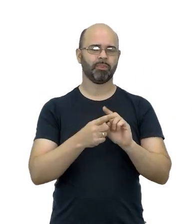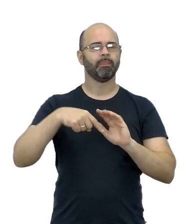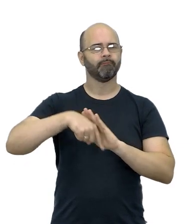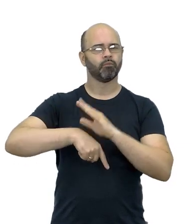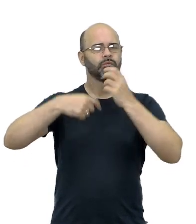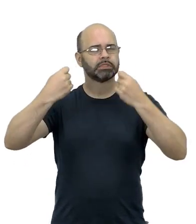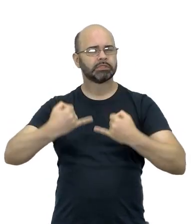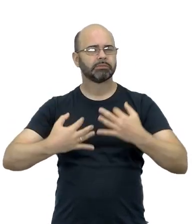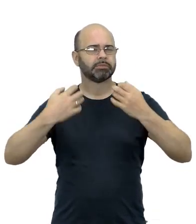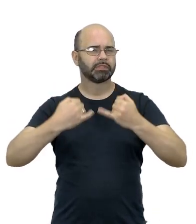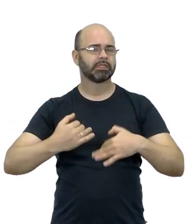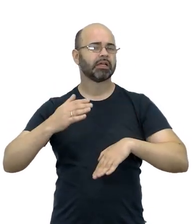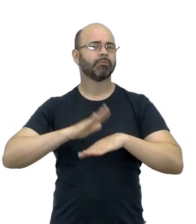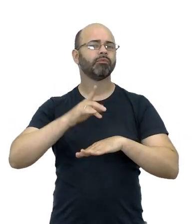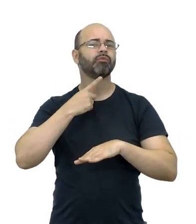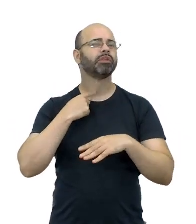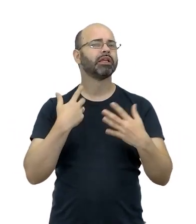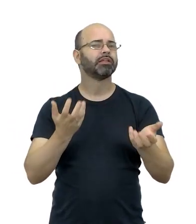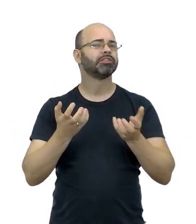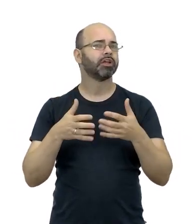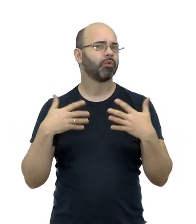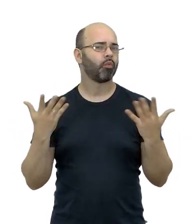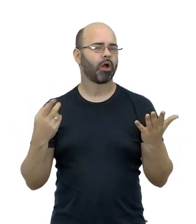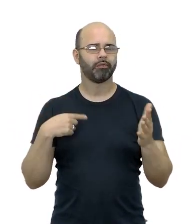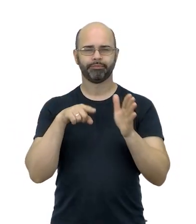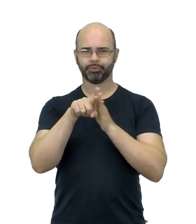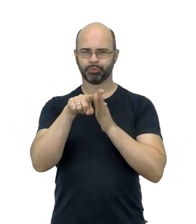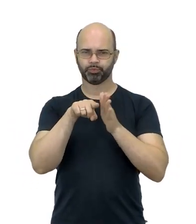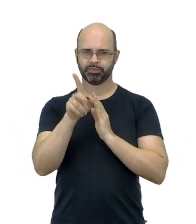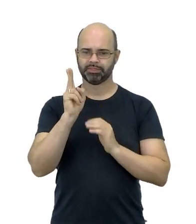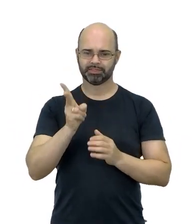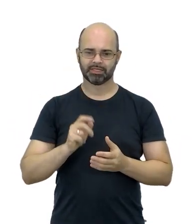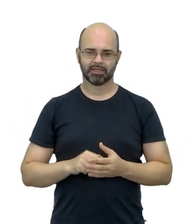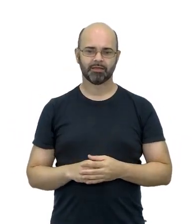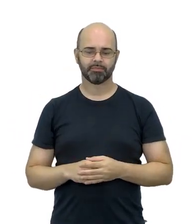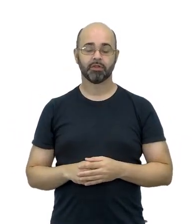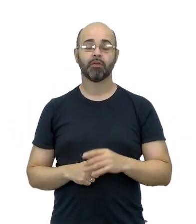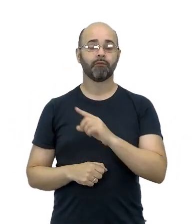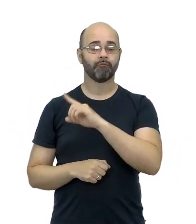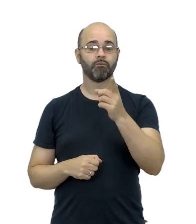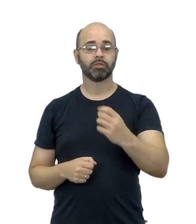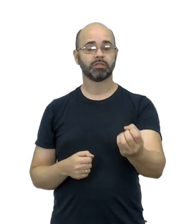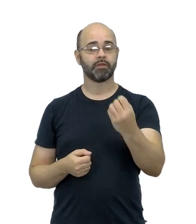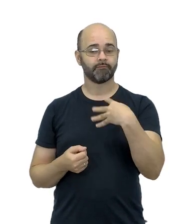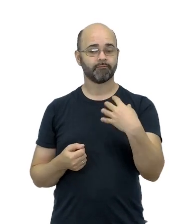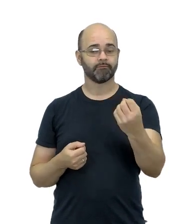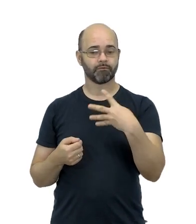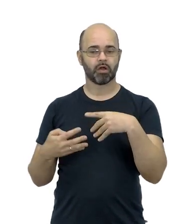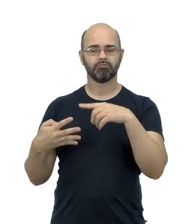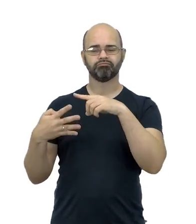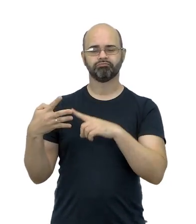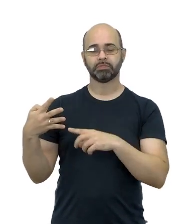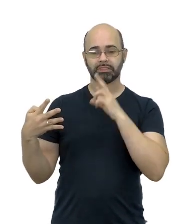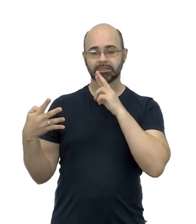na escola? E a gente está, a partir dessas informações que vocês enviaram para a gente,